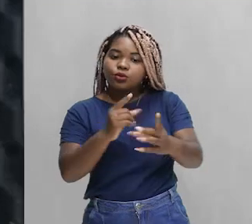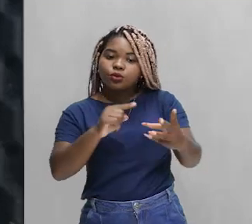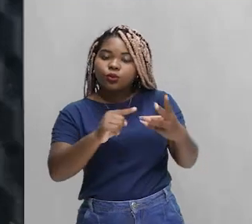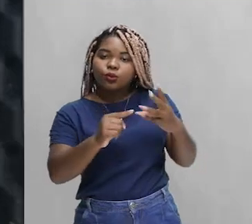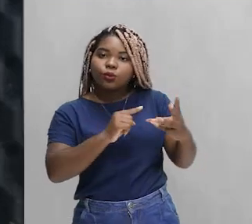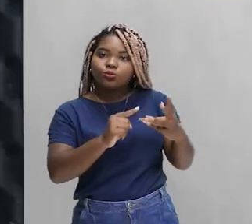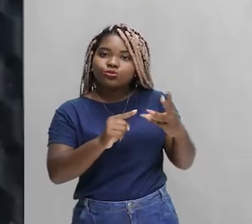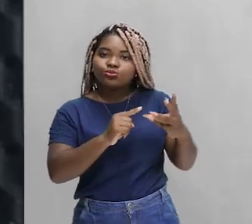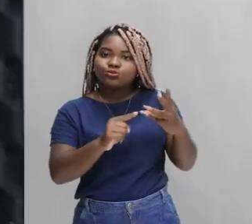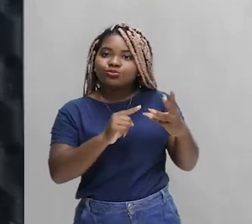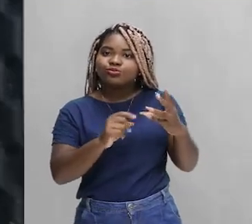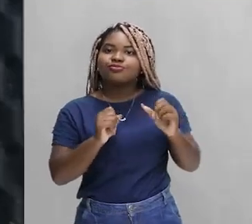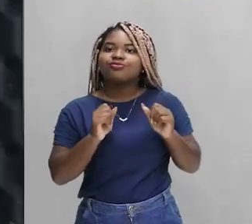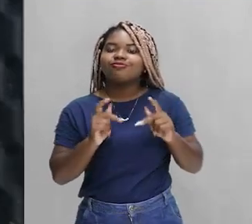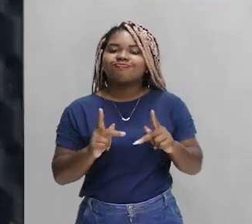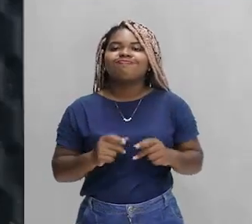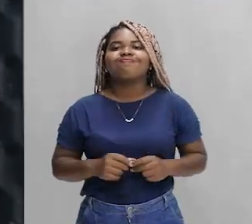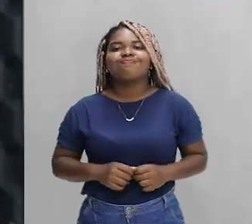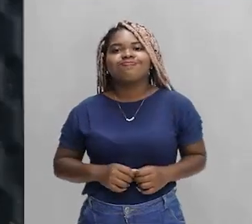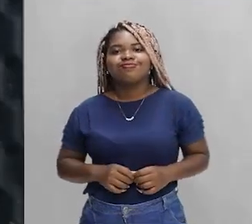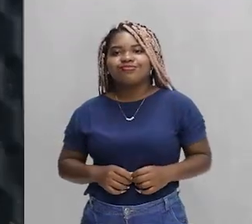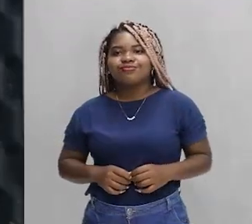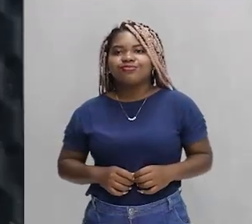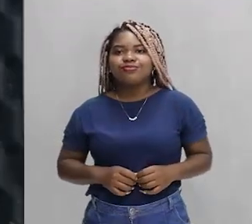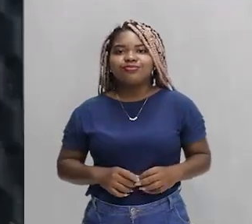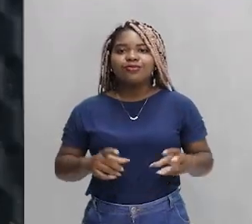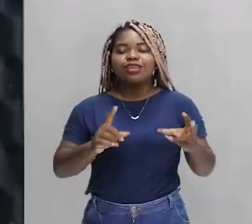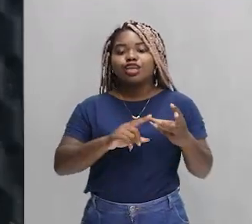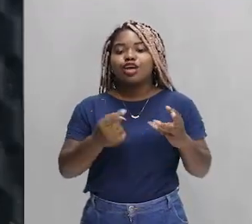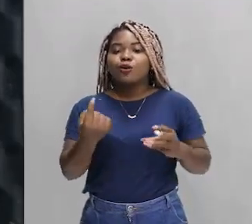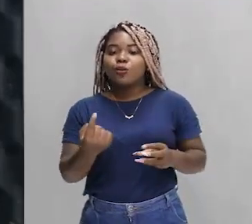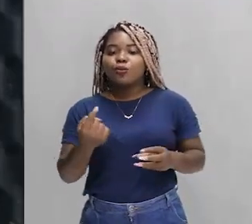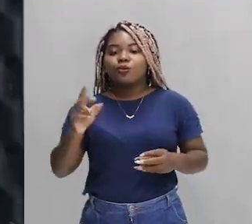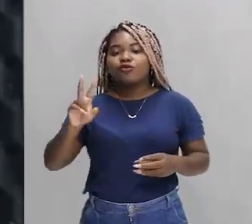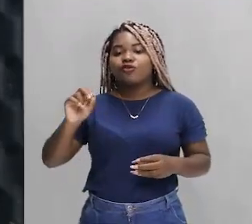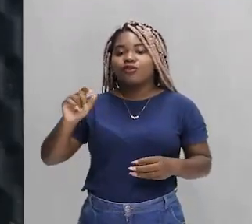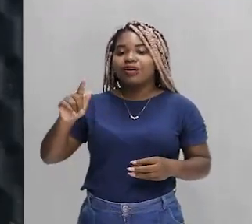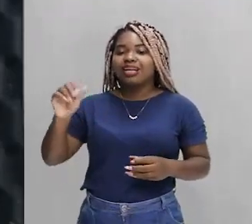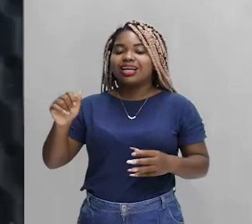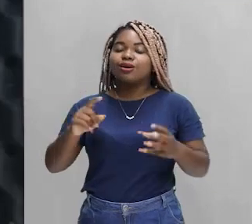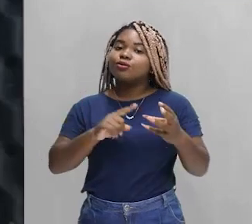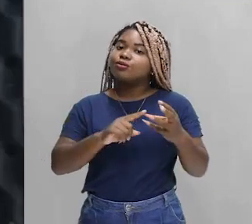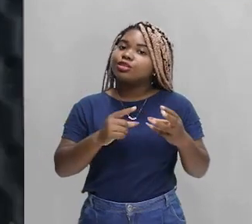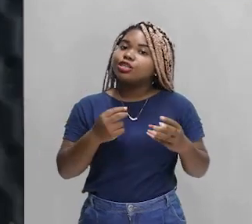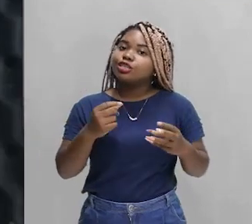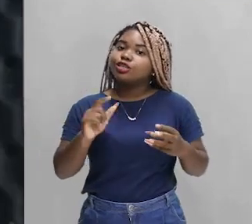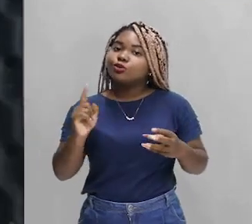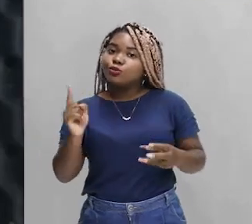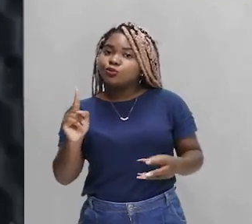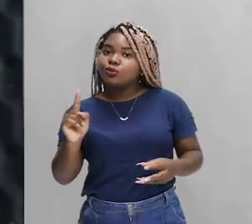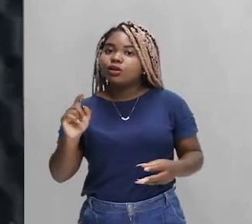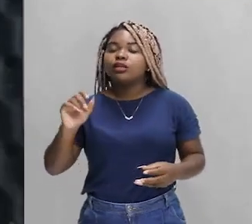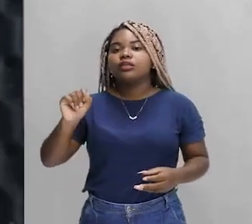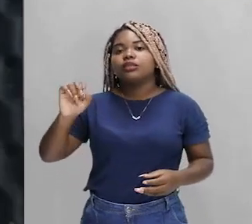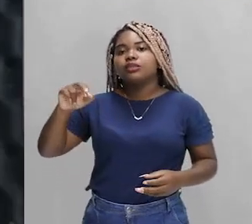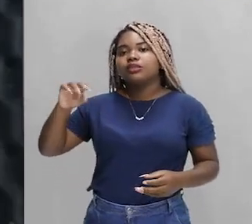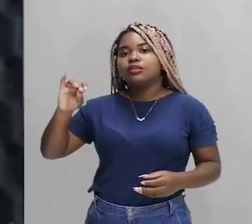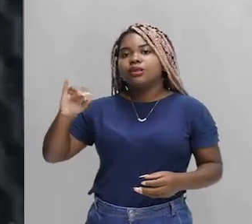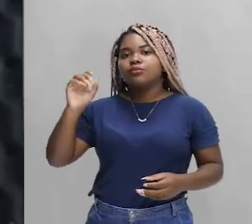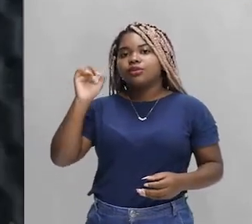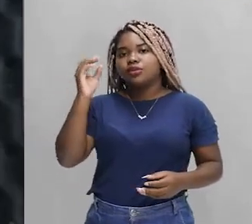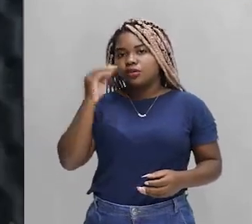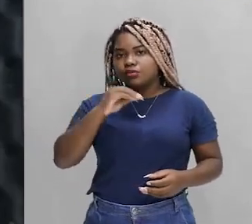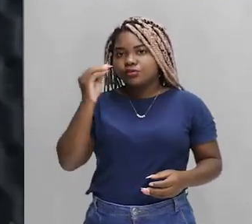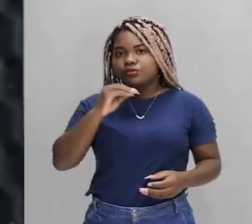verdade, não são vogais, né? É uma vogal e uma semivogal. O que é semivogal? Quando ela é pronunciada mais fraquinho. Eu posso ter os